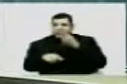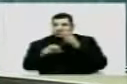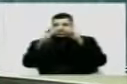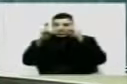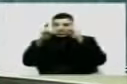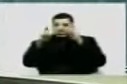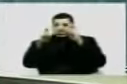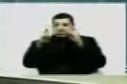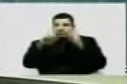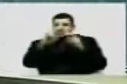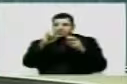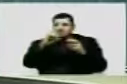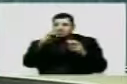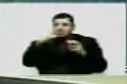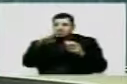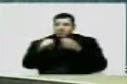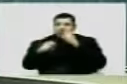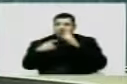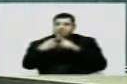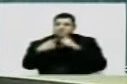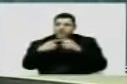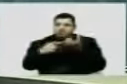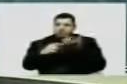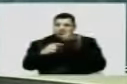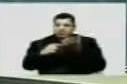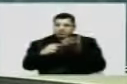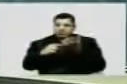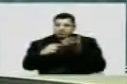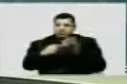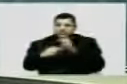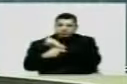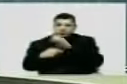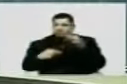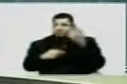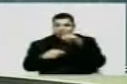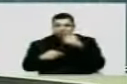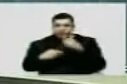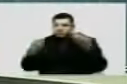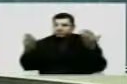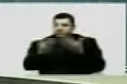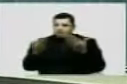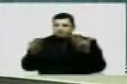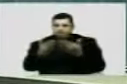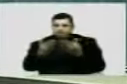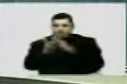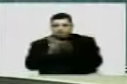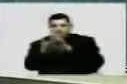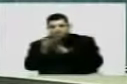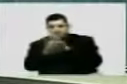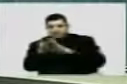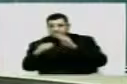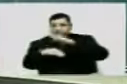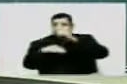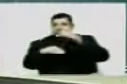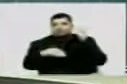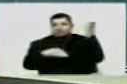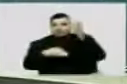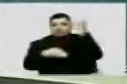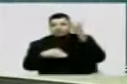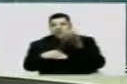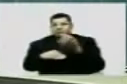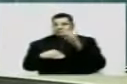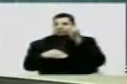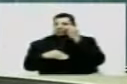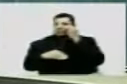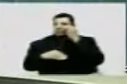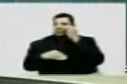do tema ICMS, posto que não há, no atual momento, nada mais importante para